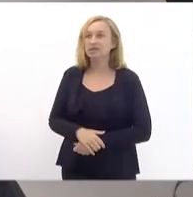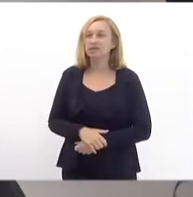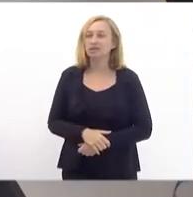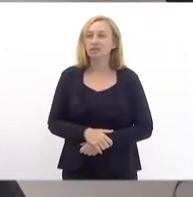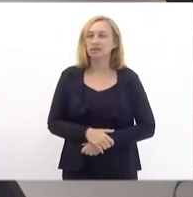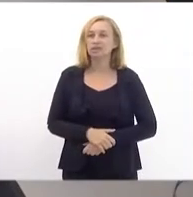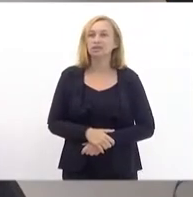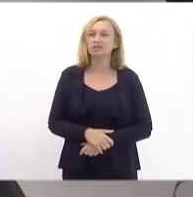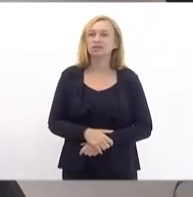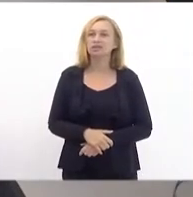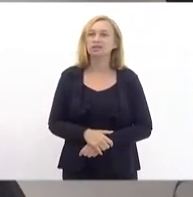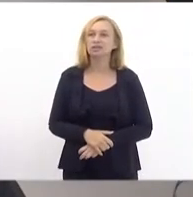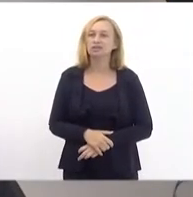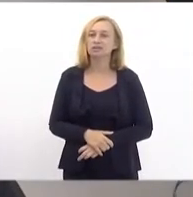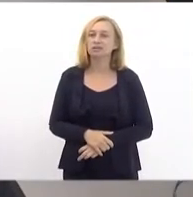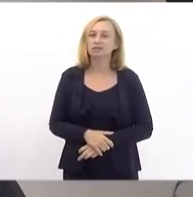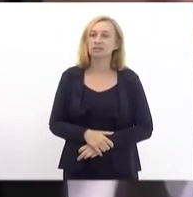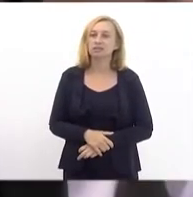sem nenhum